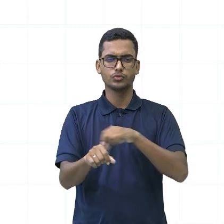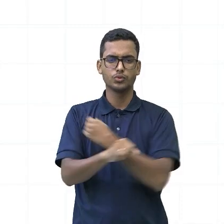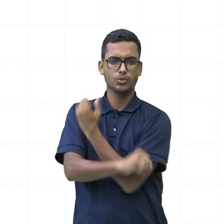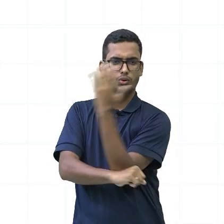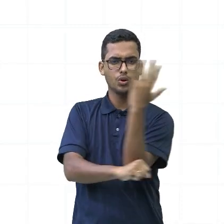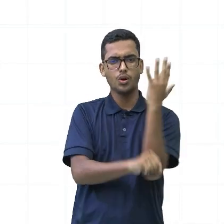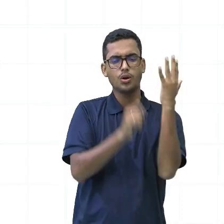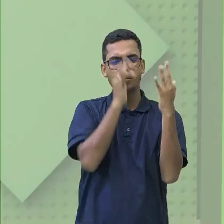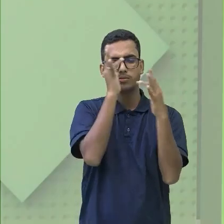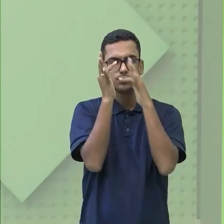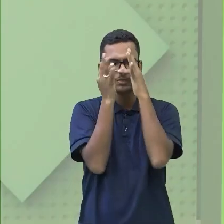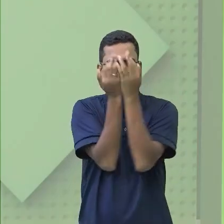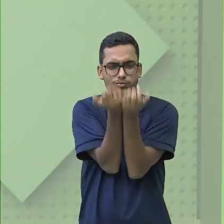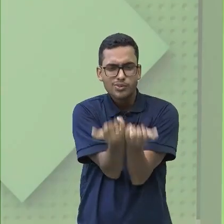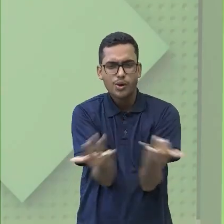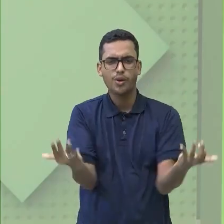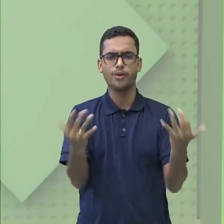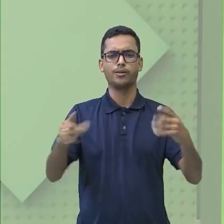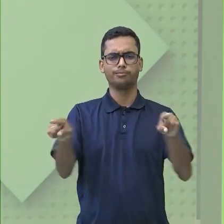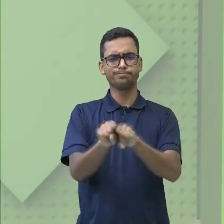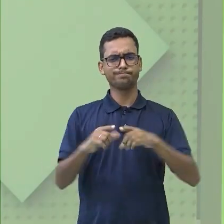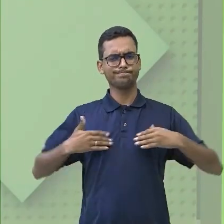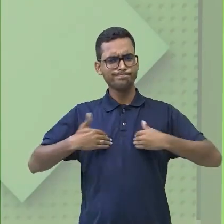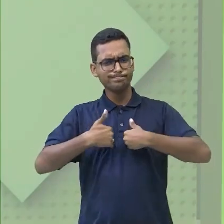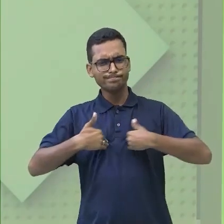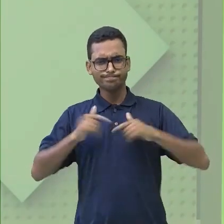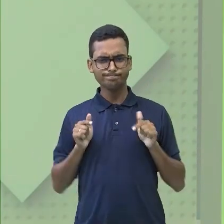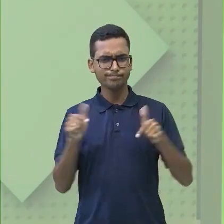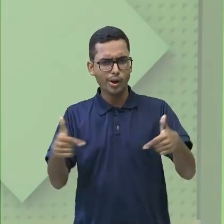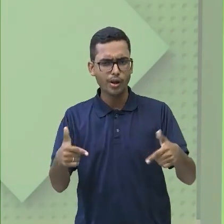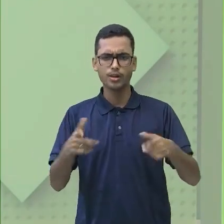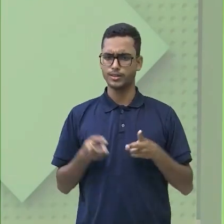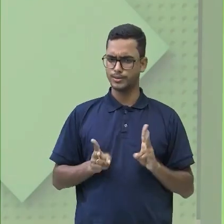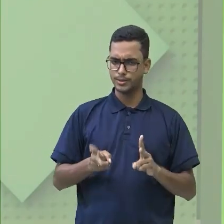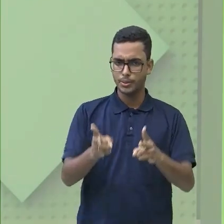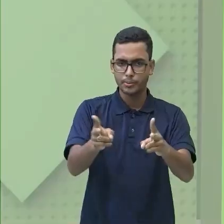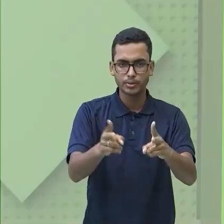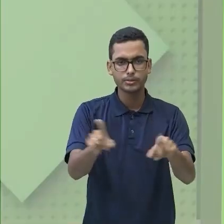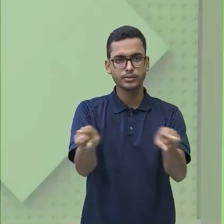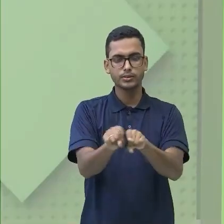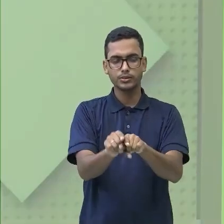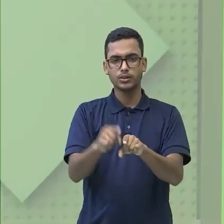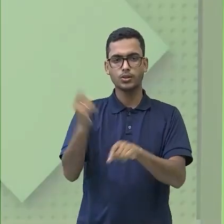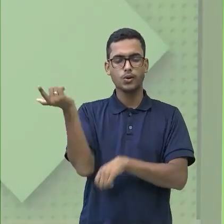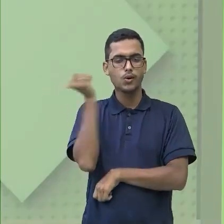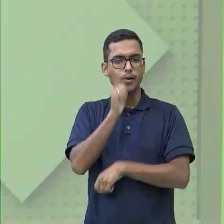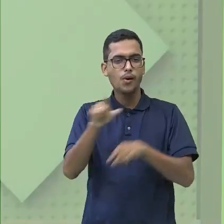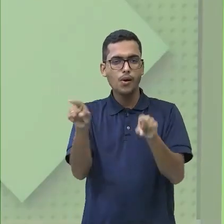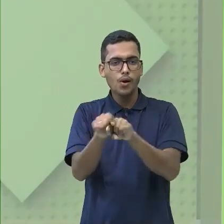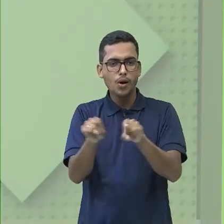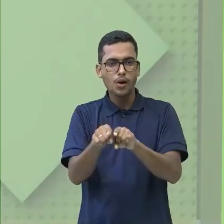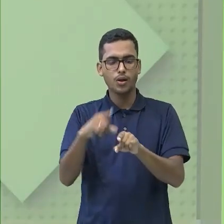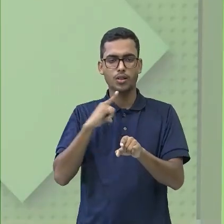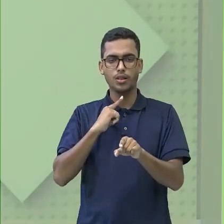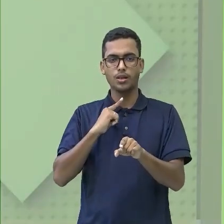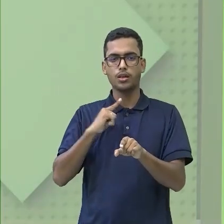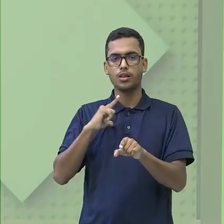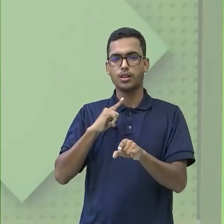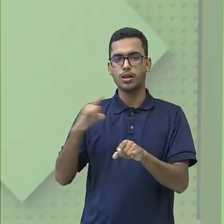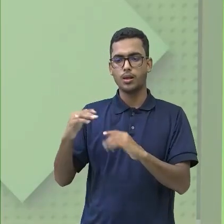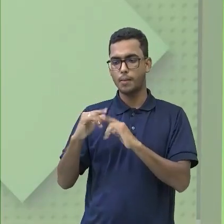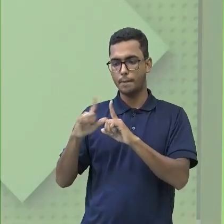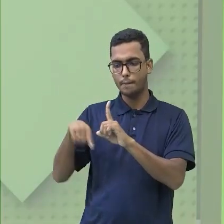mais ativos, né? Eles vão estar ali bem ativos mesmo, ou seja, saem, né, para reproduzir, para também buscar o